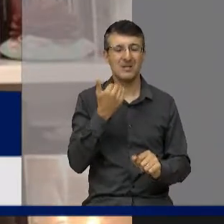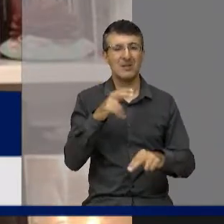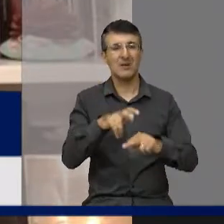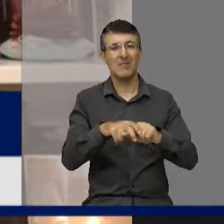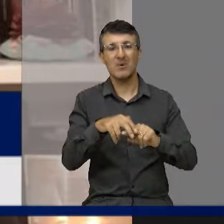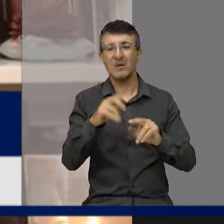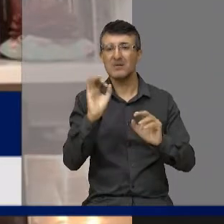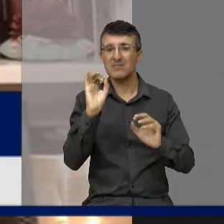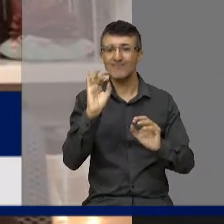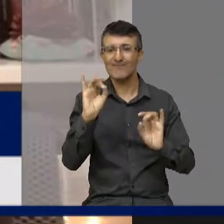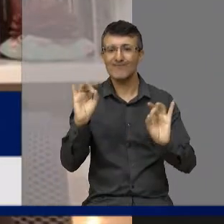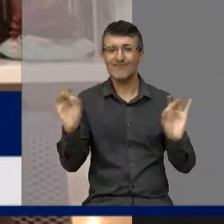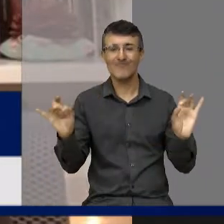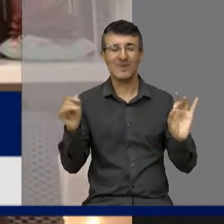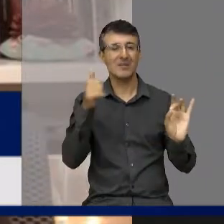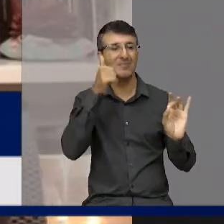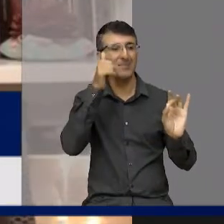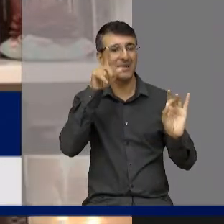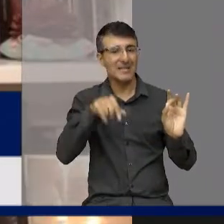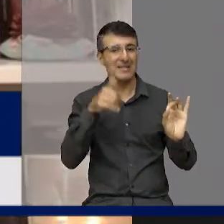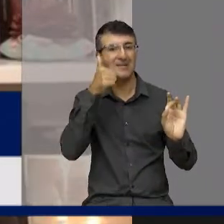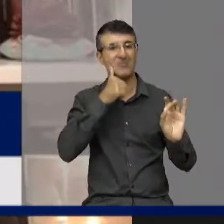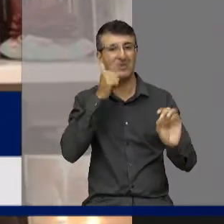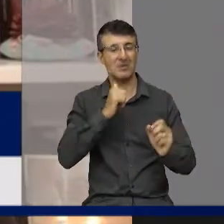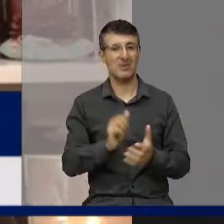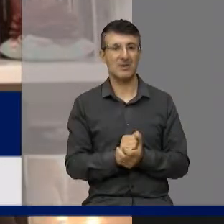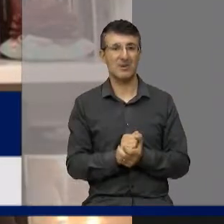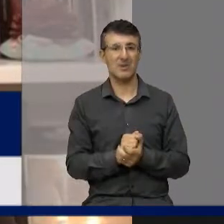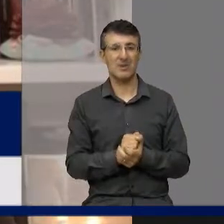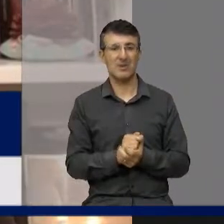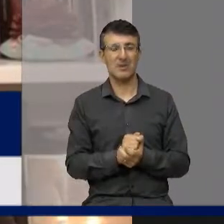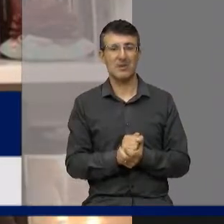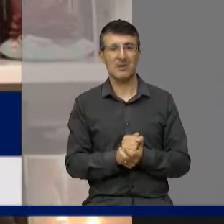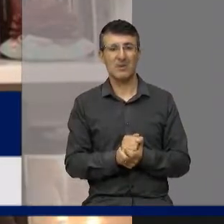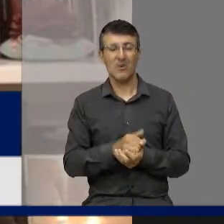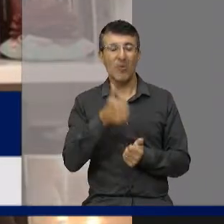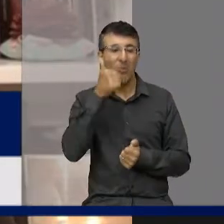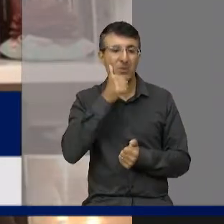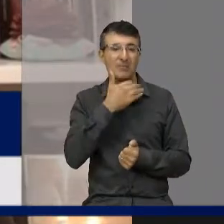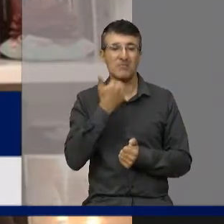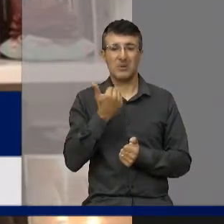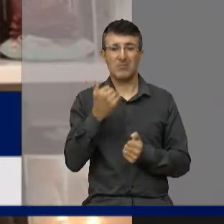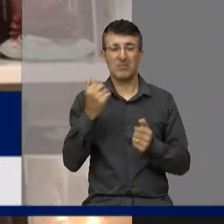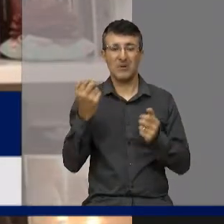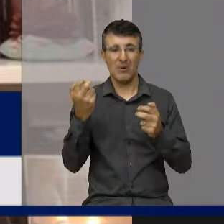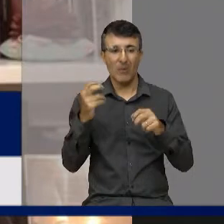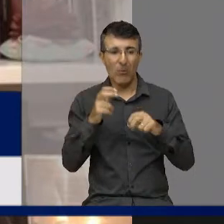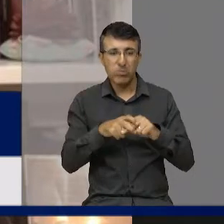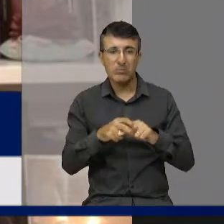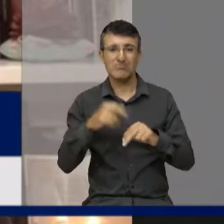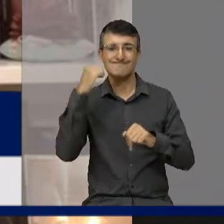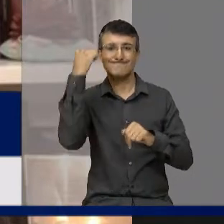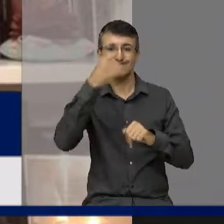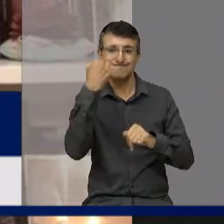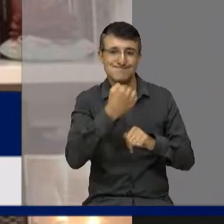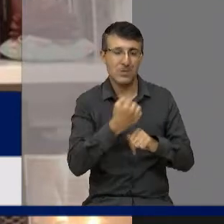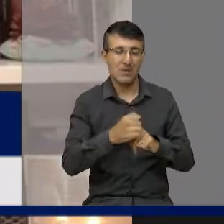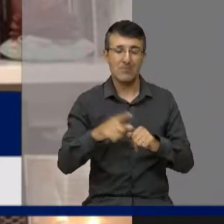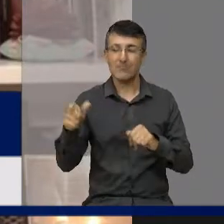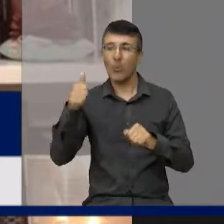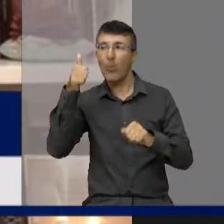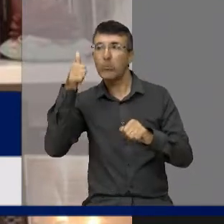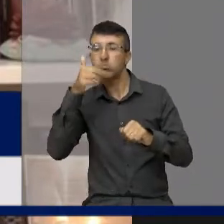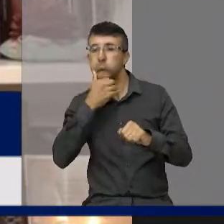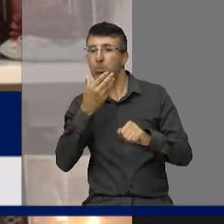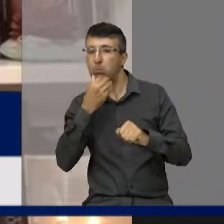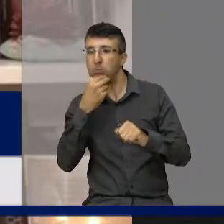qualquer outro motivo, né? Mulheres que morrem assassinadas por aquelas que elas acreditavam que deveriam amá-las, assim como cuidar delas